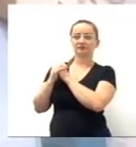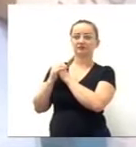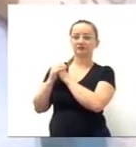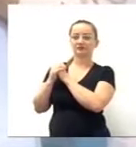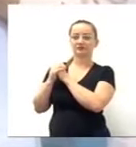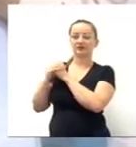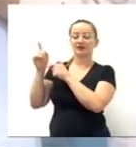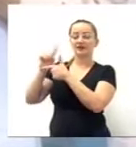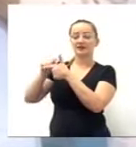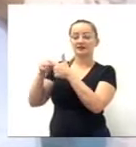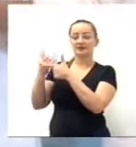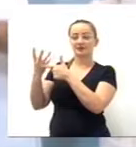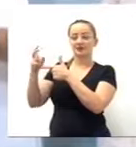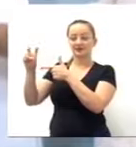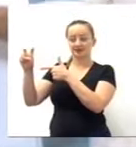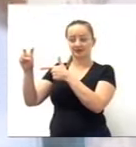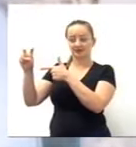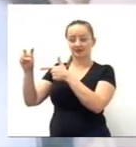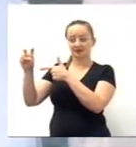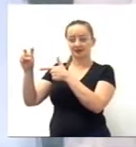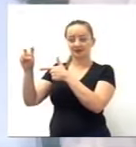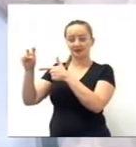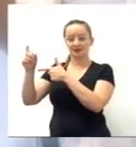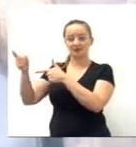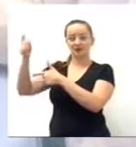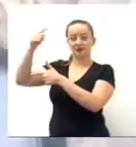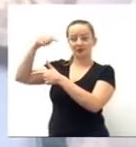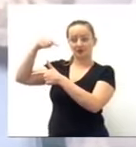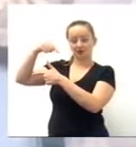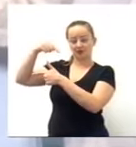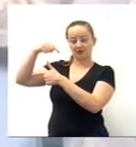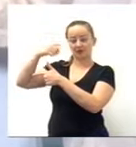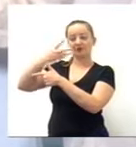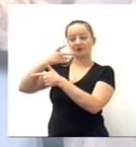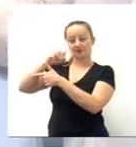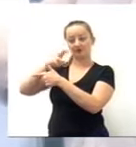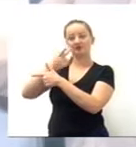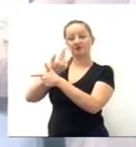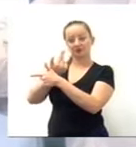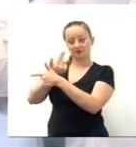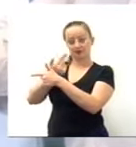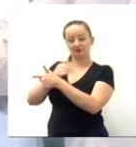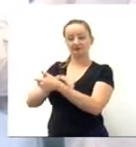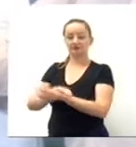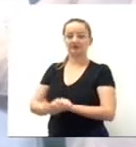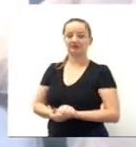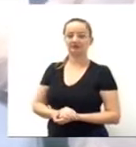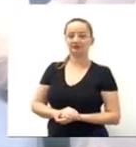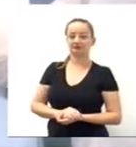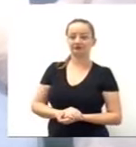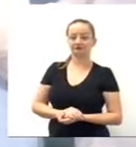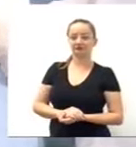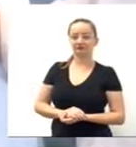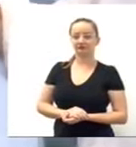ângulo aqui é de 45 graus, tá? Aqui é a mesma coisa, ó, vou dividir ao meio